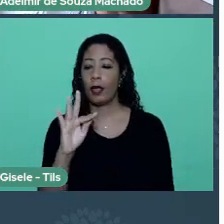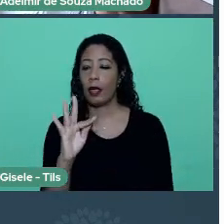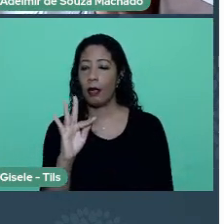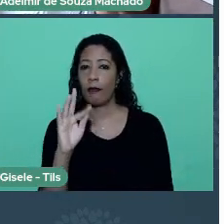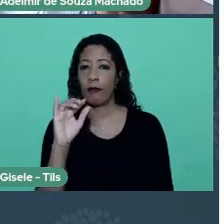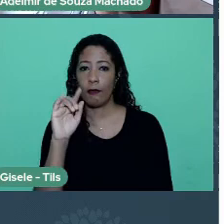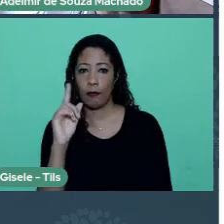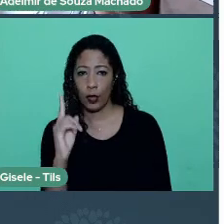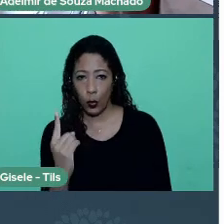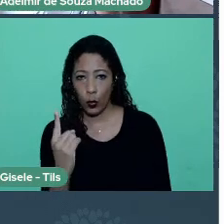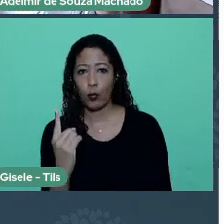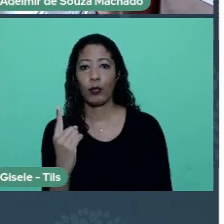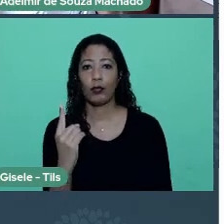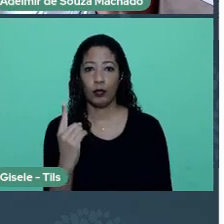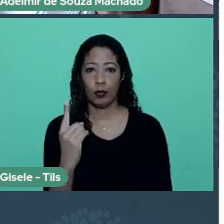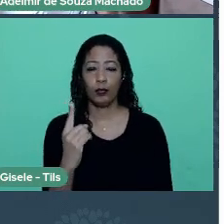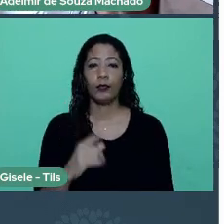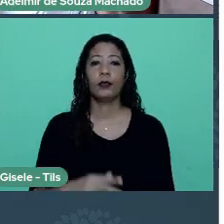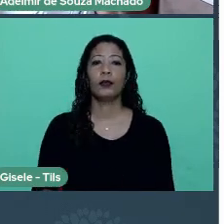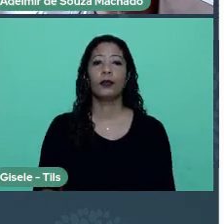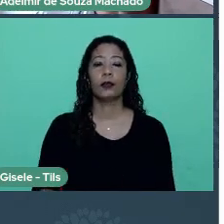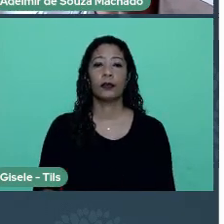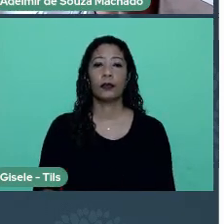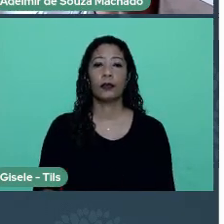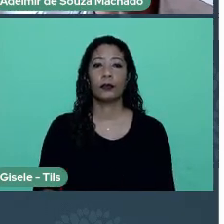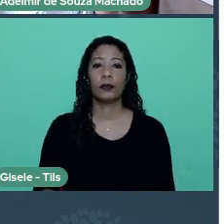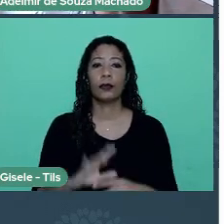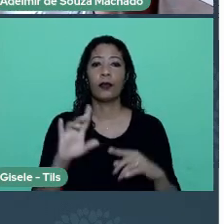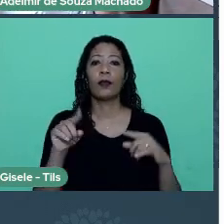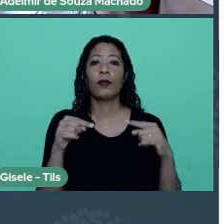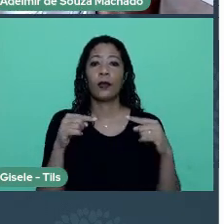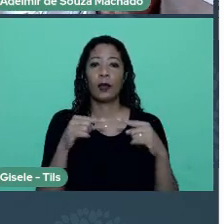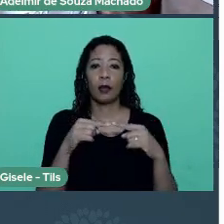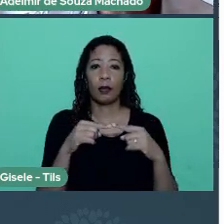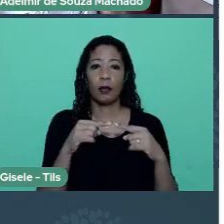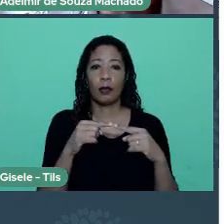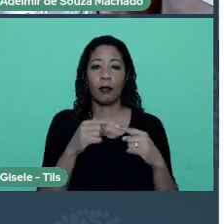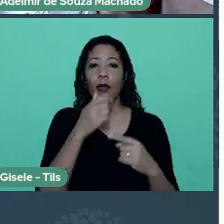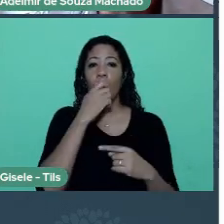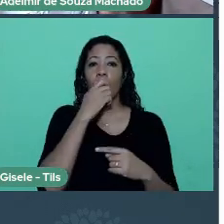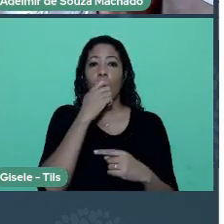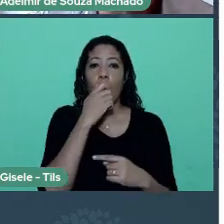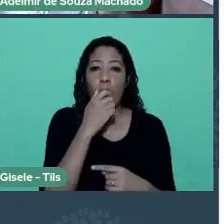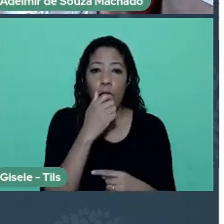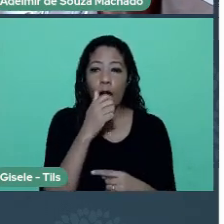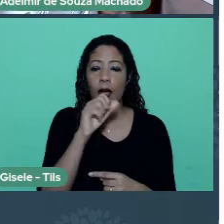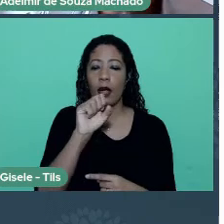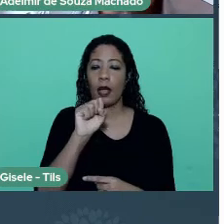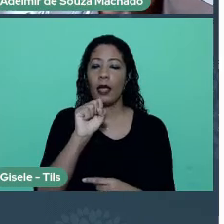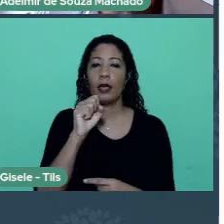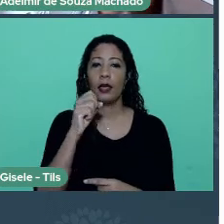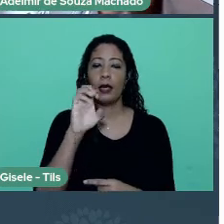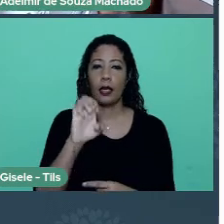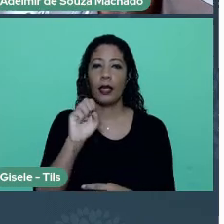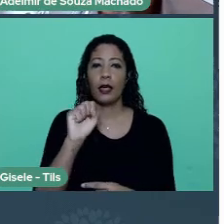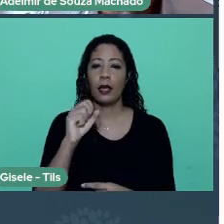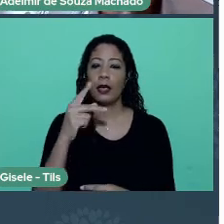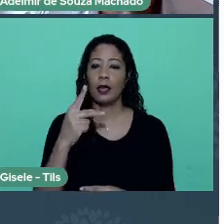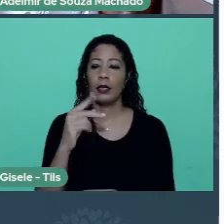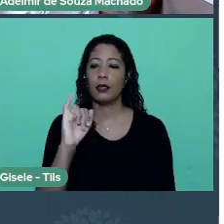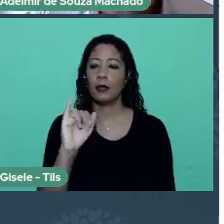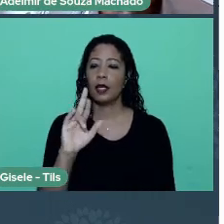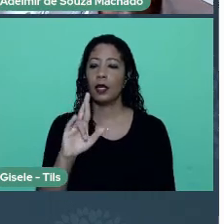volume expiratório forçado, que é medido nas espirometrias. À medida que o indivíduo vai